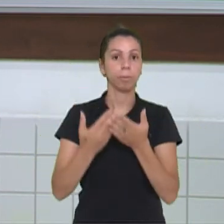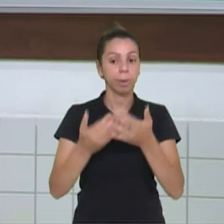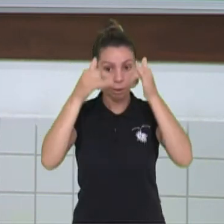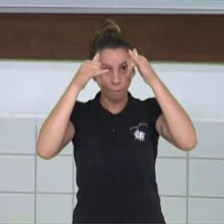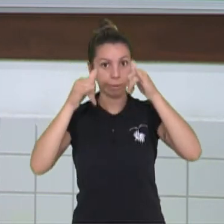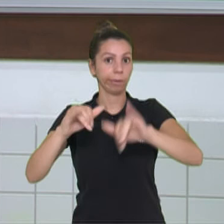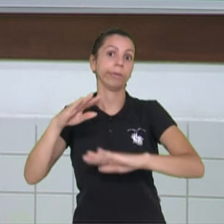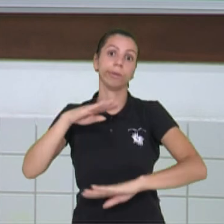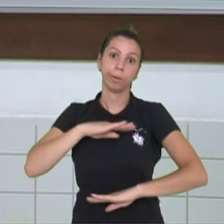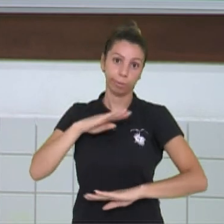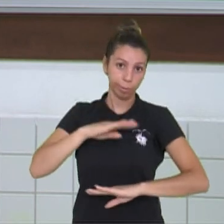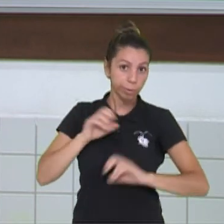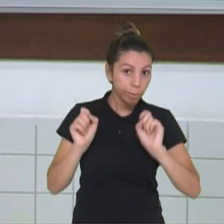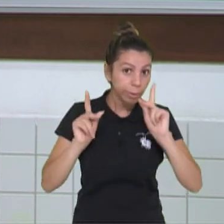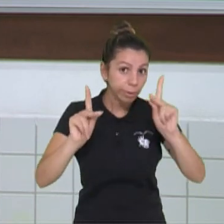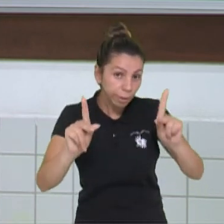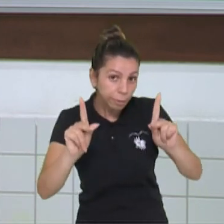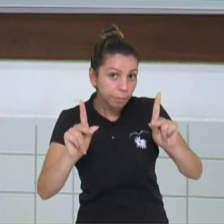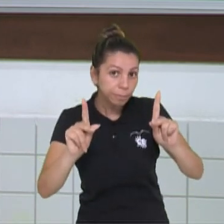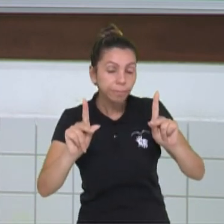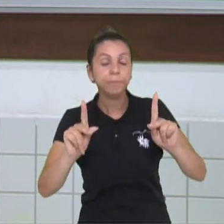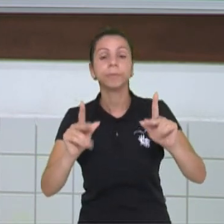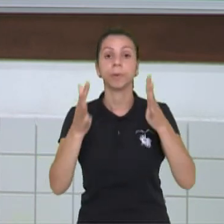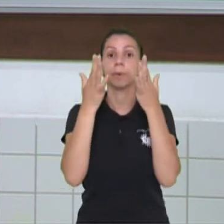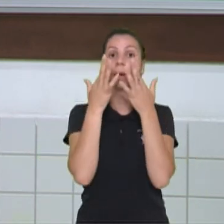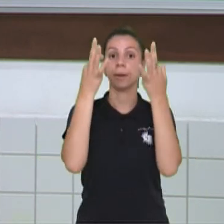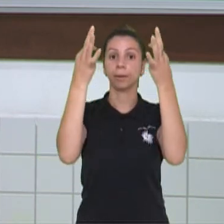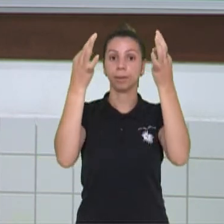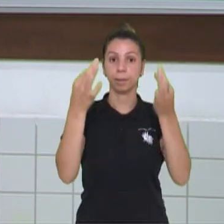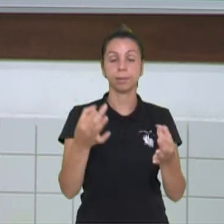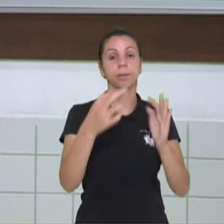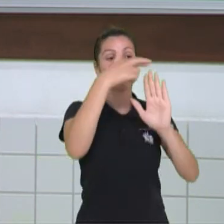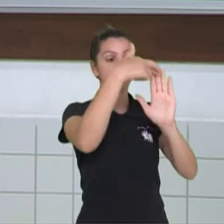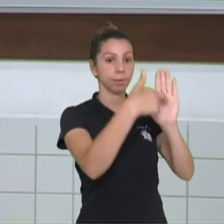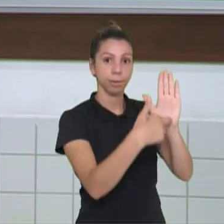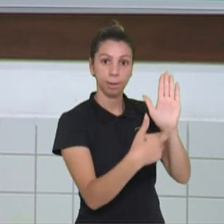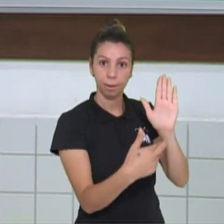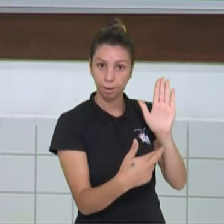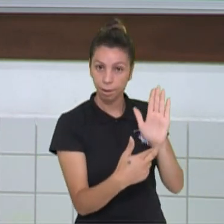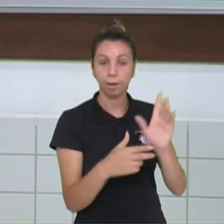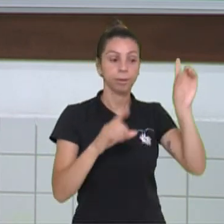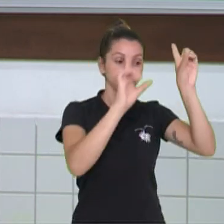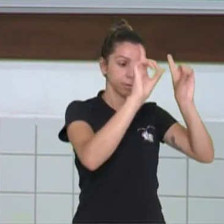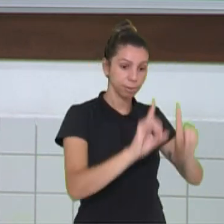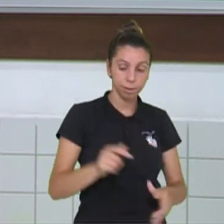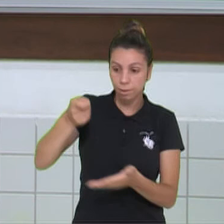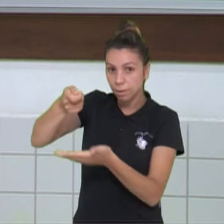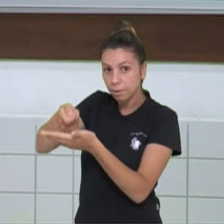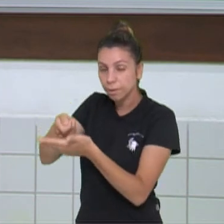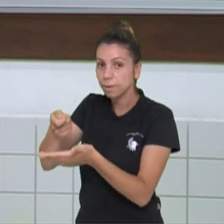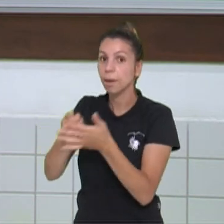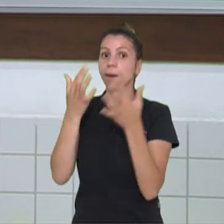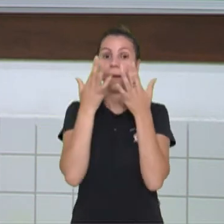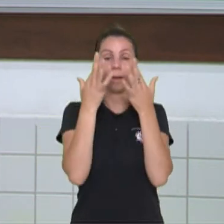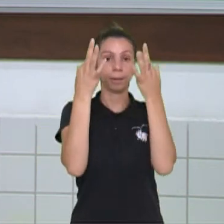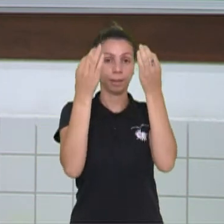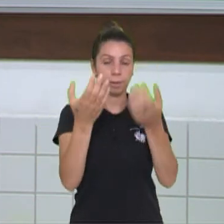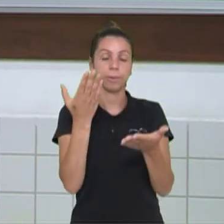de situação, certo? Então, fique atento no regimento, nas regras, nos direitos e nos deveres. Preste muita